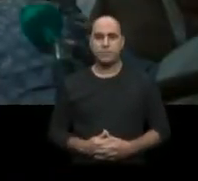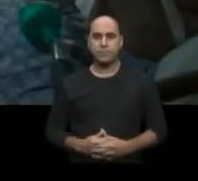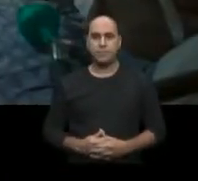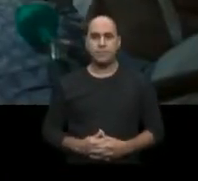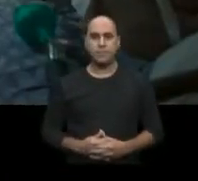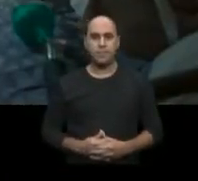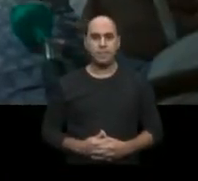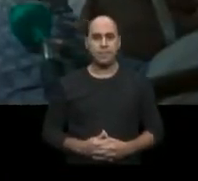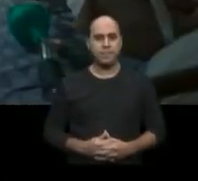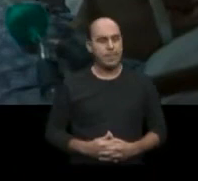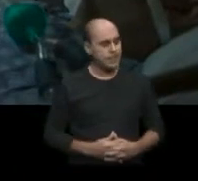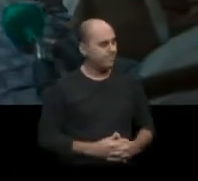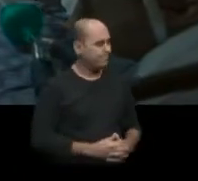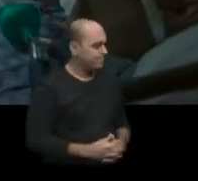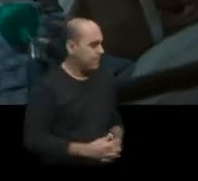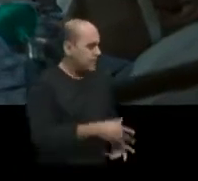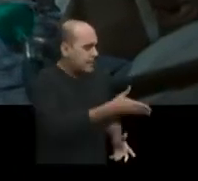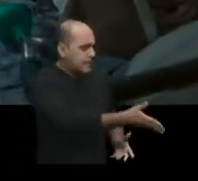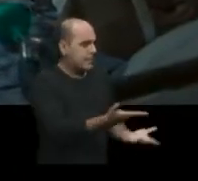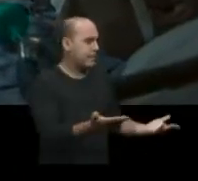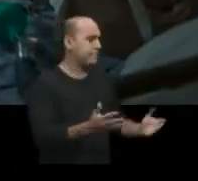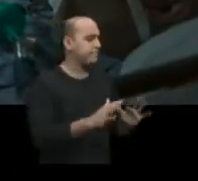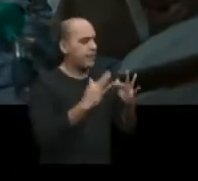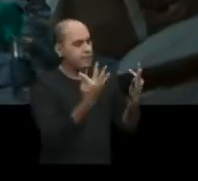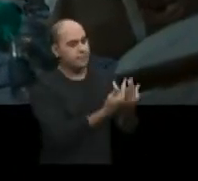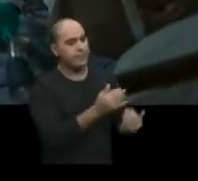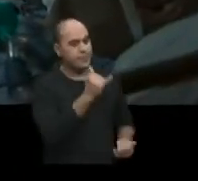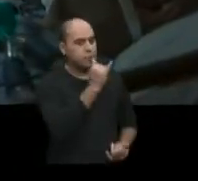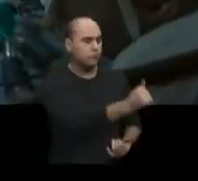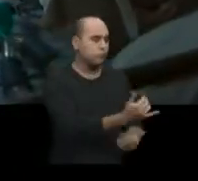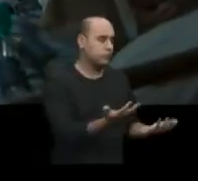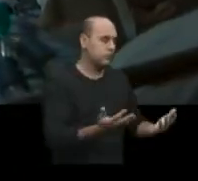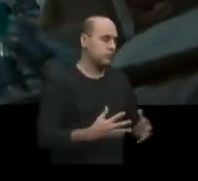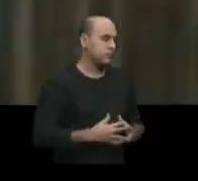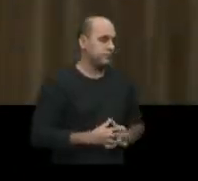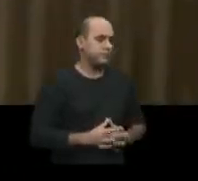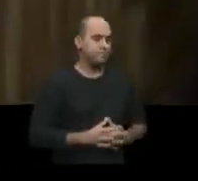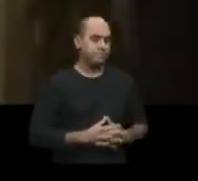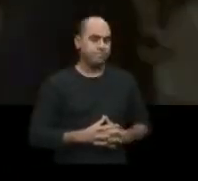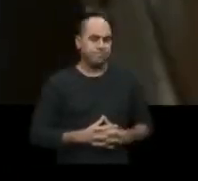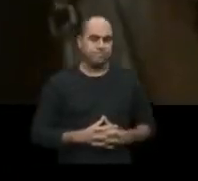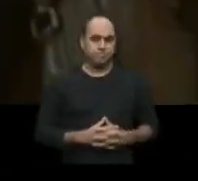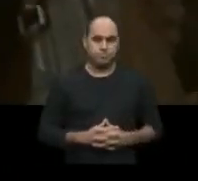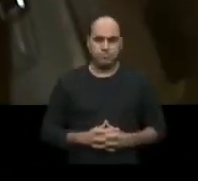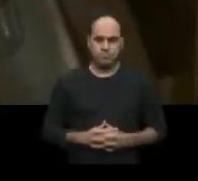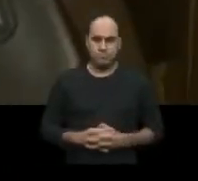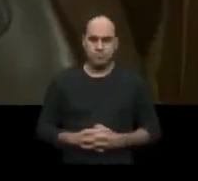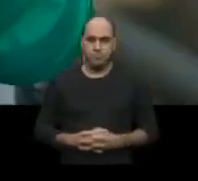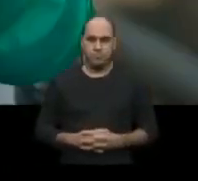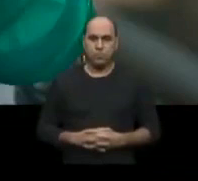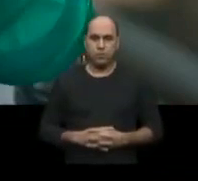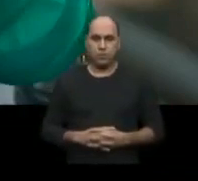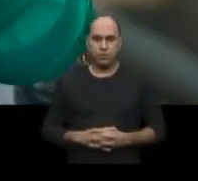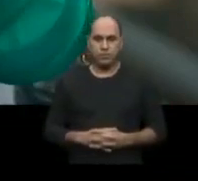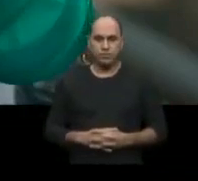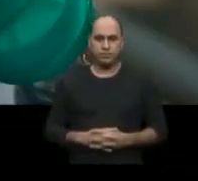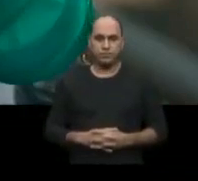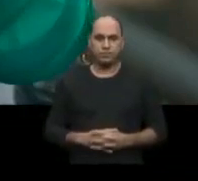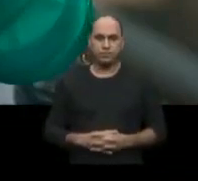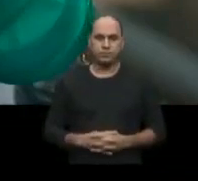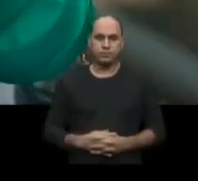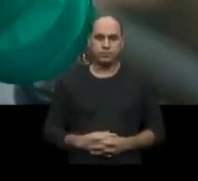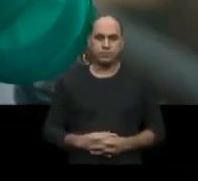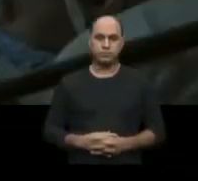Nós vamos ter que dar mais essa notícia pra mais uma família, né? Não, mas... Acho que eles devem estar chegando. Chegaram.